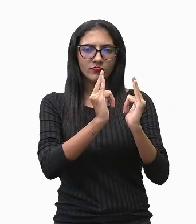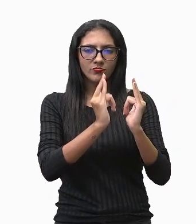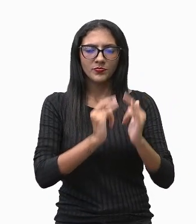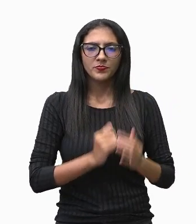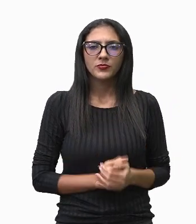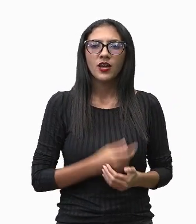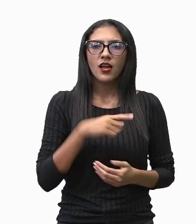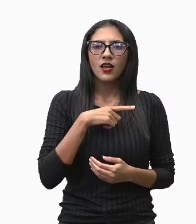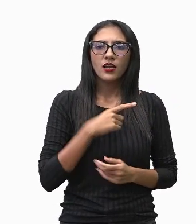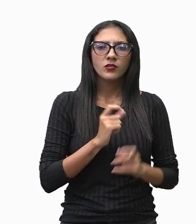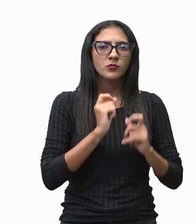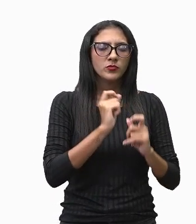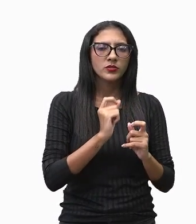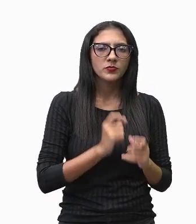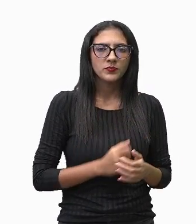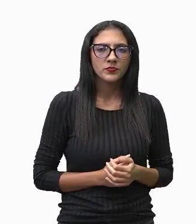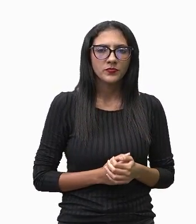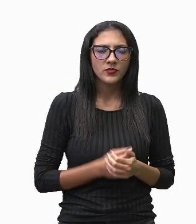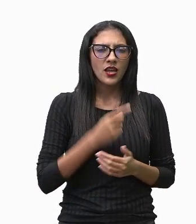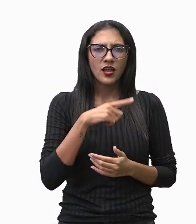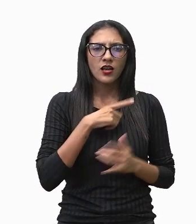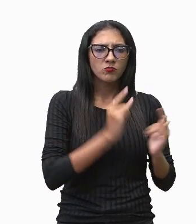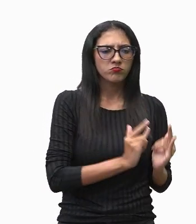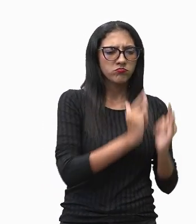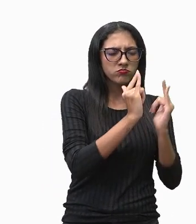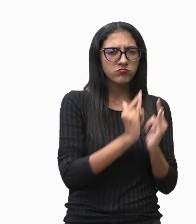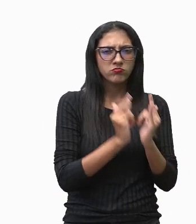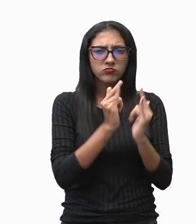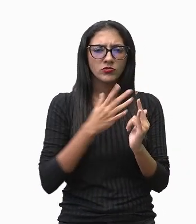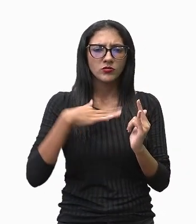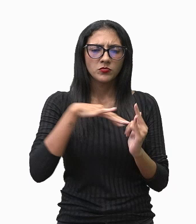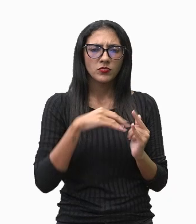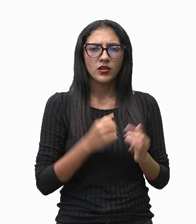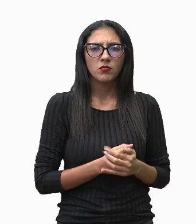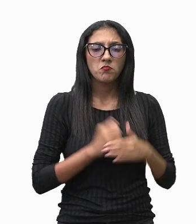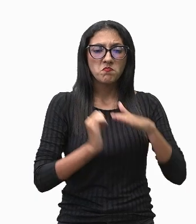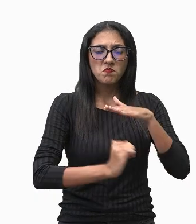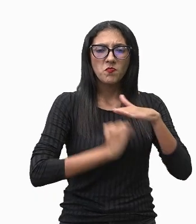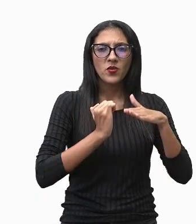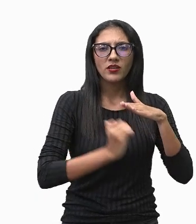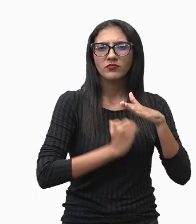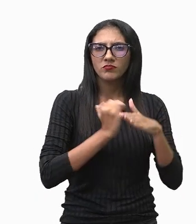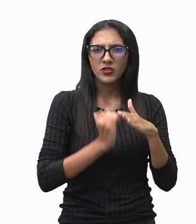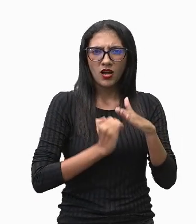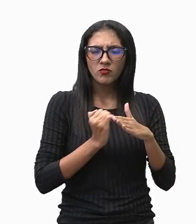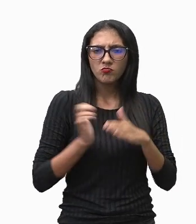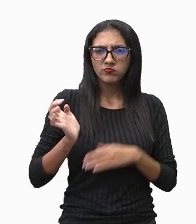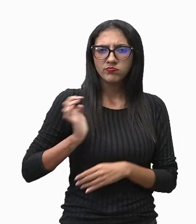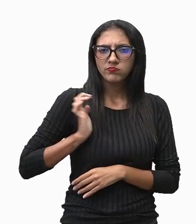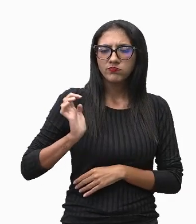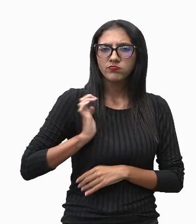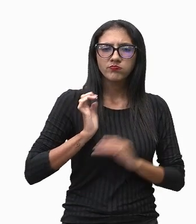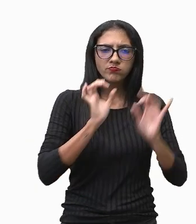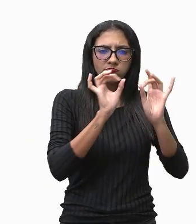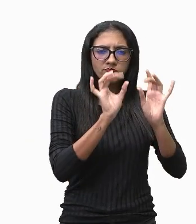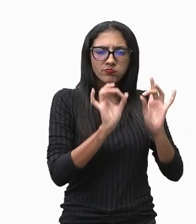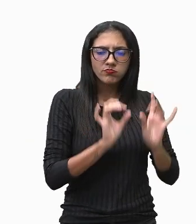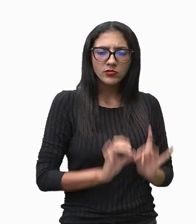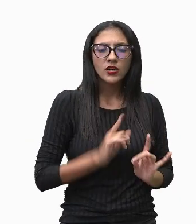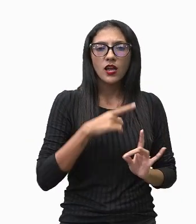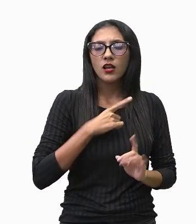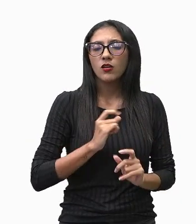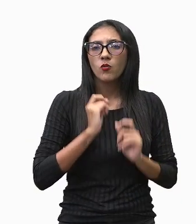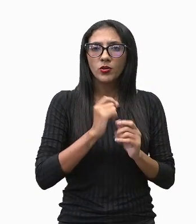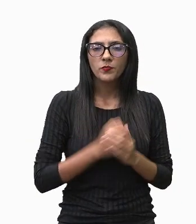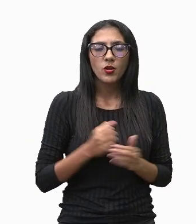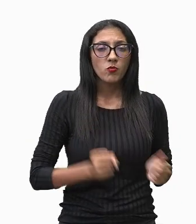elas formavam, né, o complexo empresarial do World Trade Center lá em Nova York, que é o símbolo do poder econômico